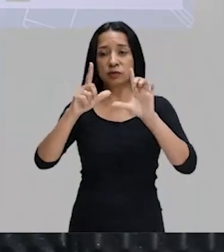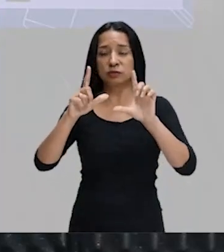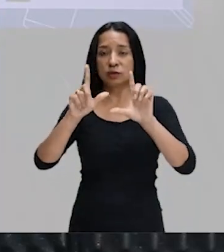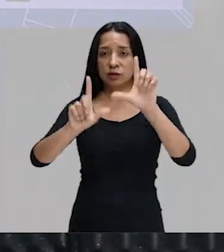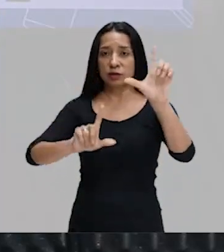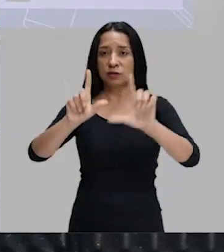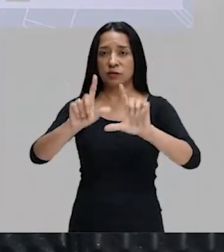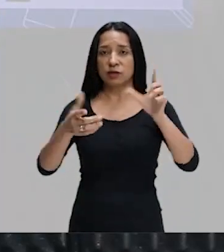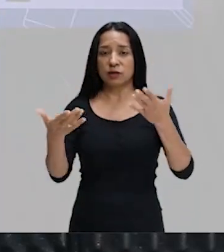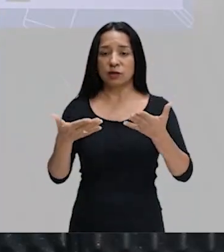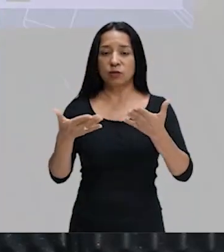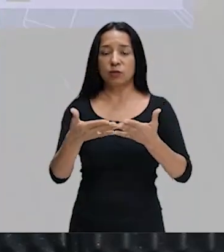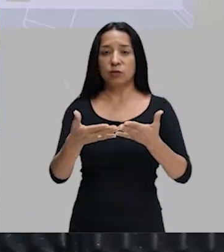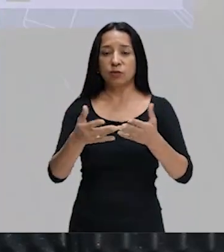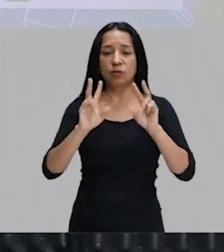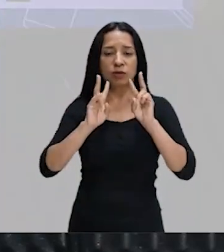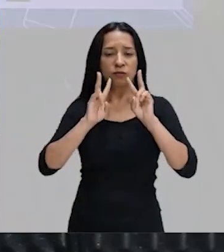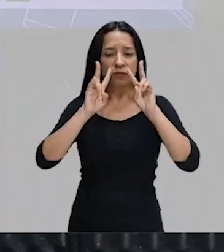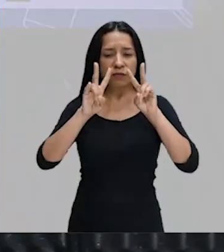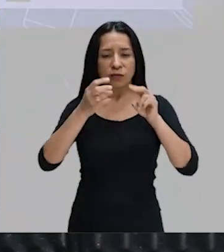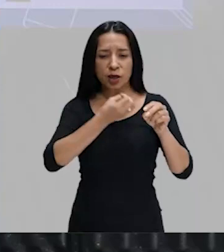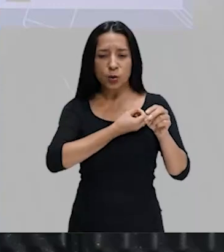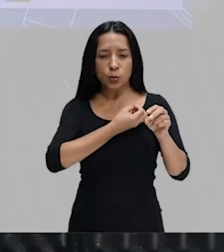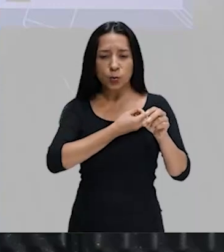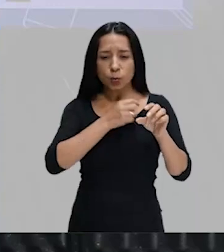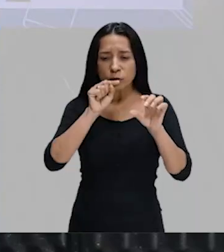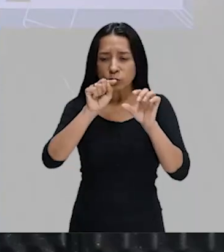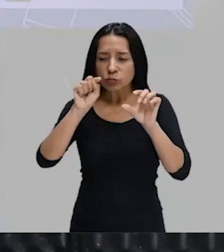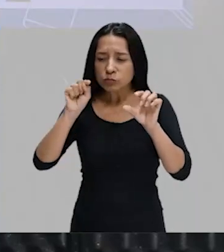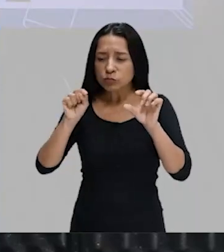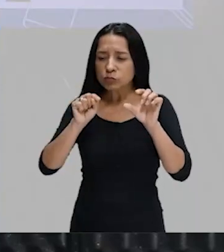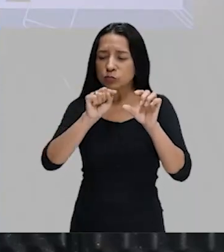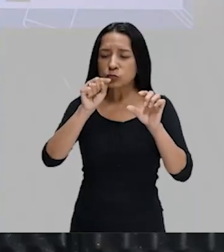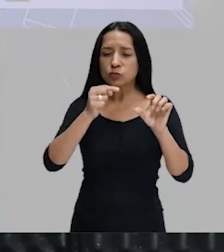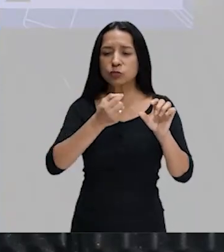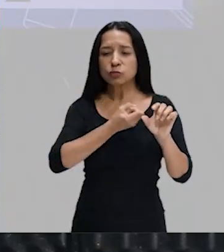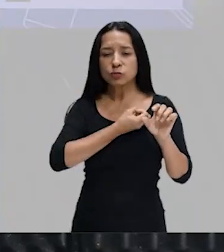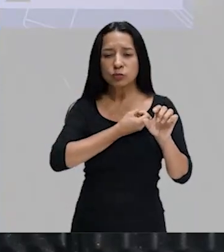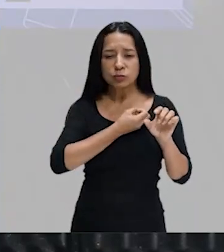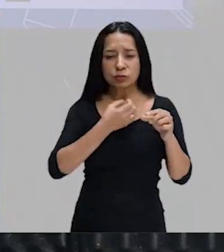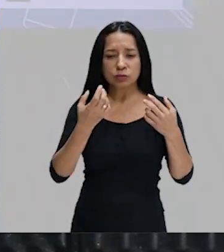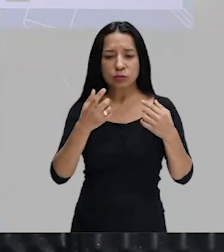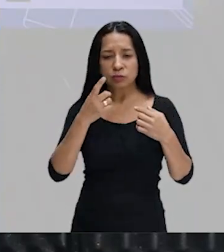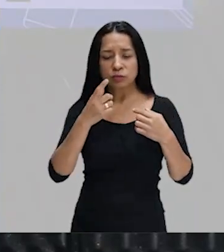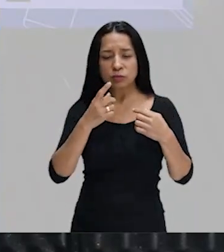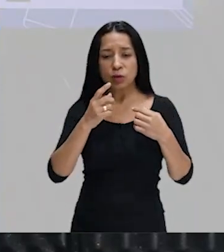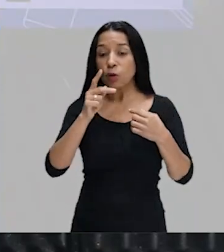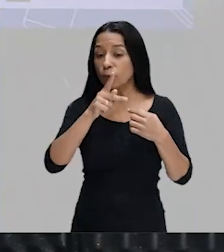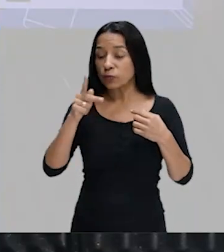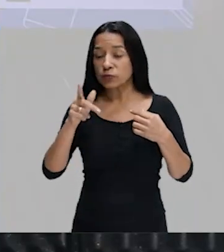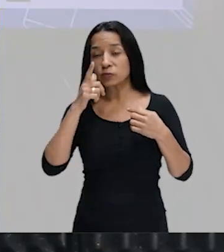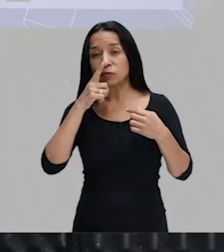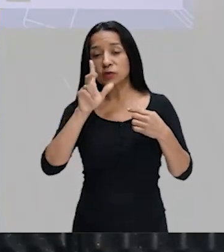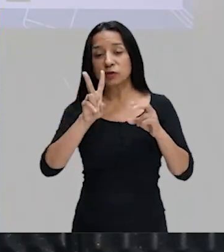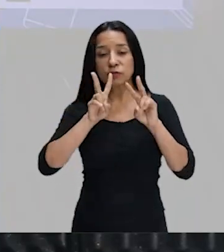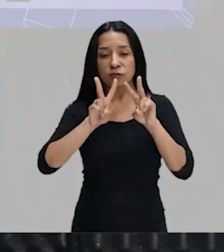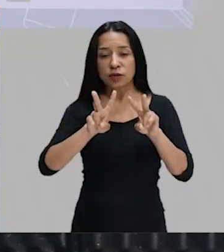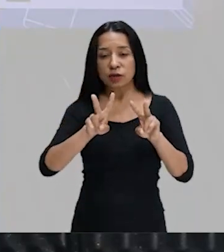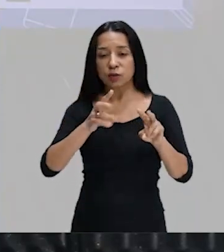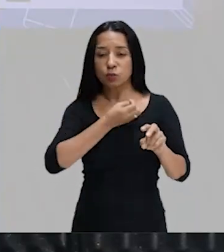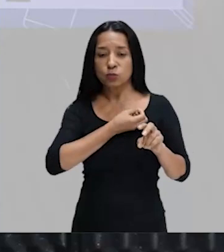aqui, tá? Aqui, para mim, eu consigo enxergar aqui um número 5 e eu consigo enxergar o número